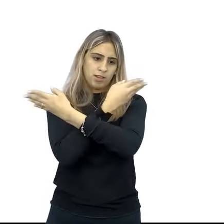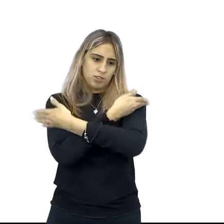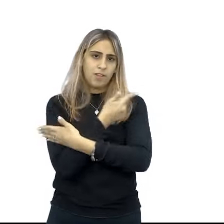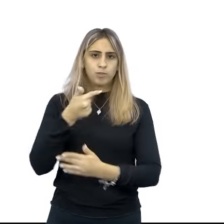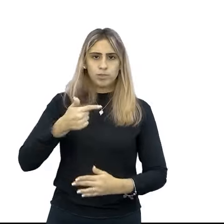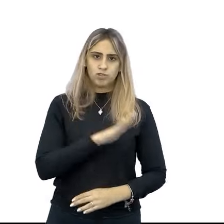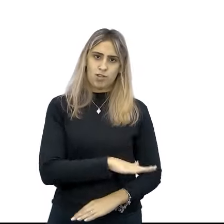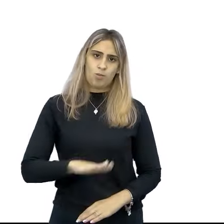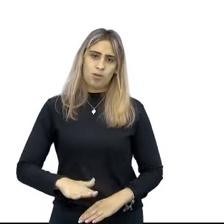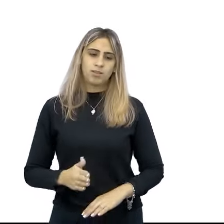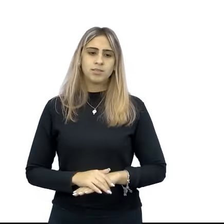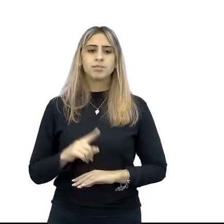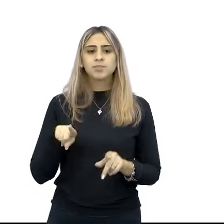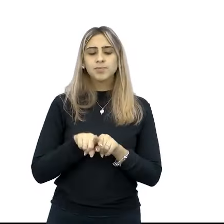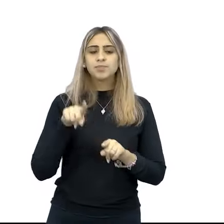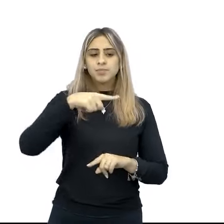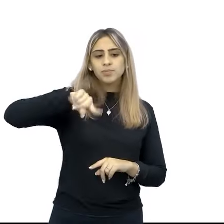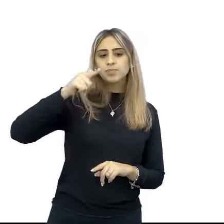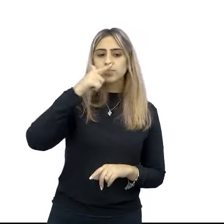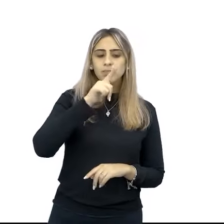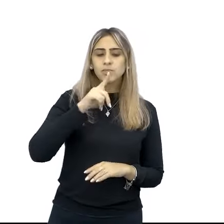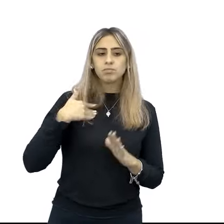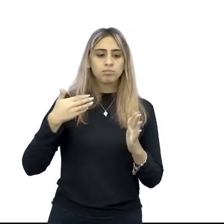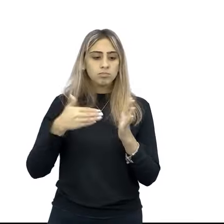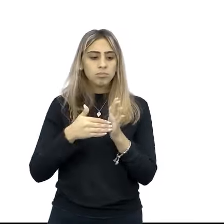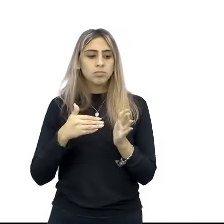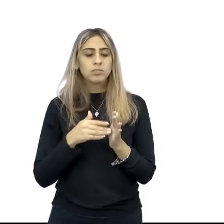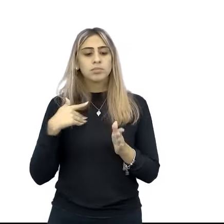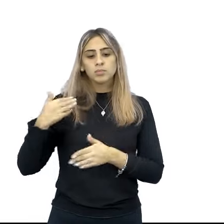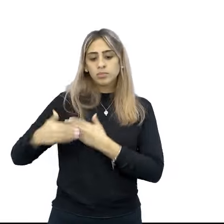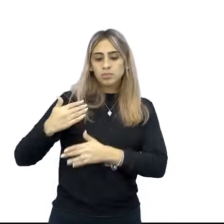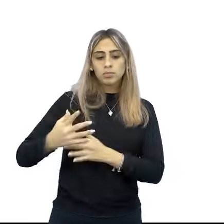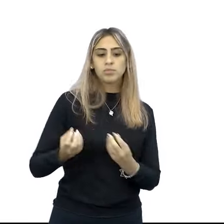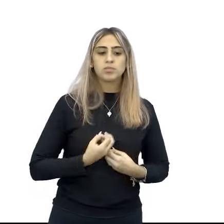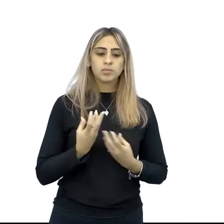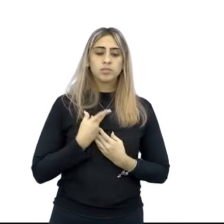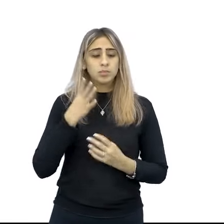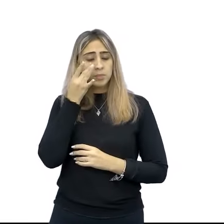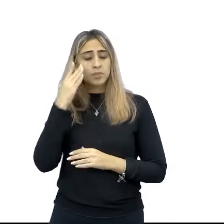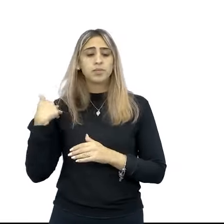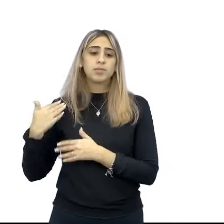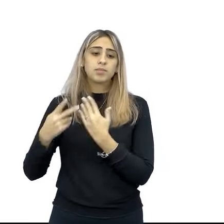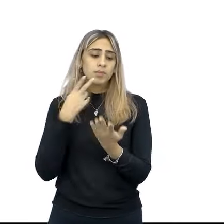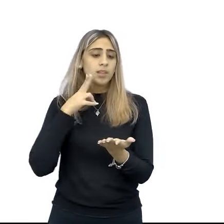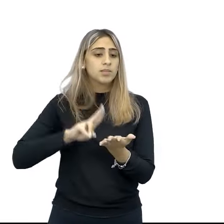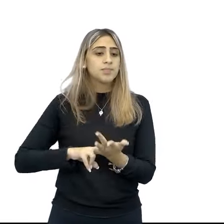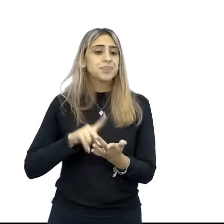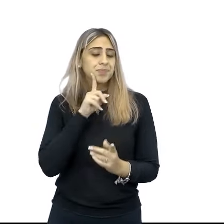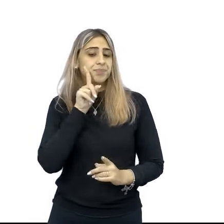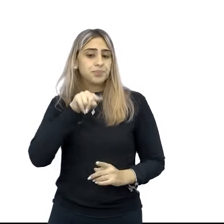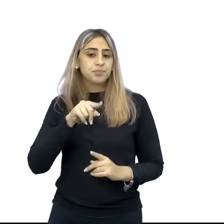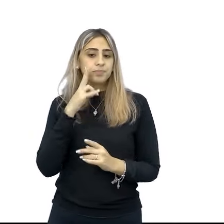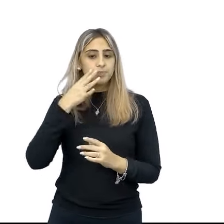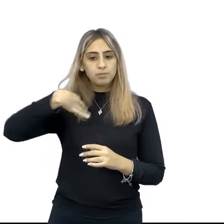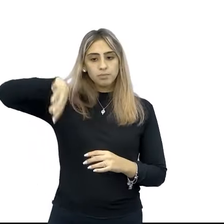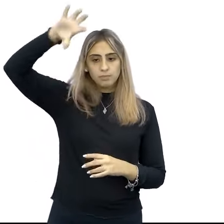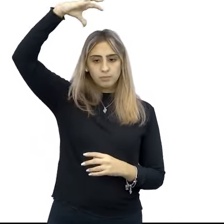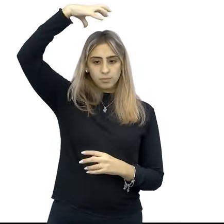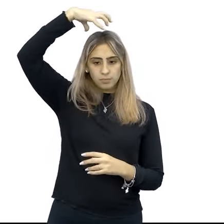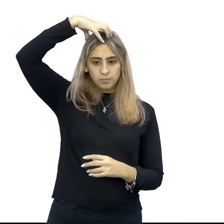Anões, não é mesmo? E assim eles vão poder inferir que, a partir das informações presentes na carta, que foi a rainha